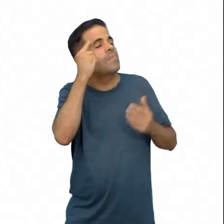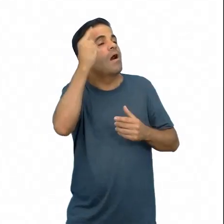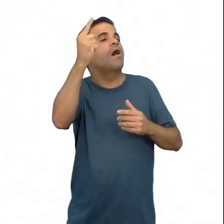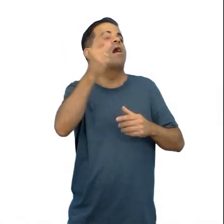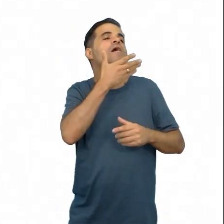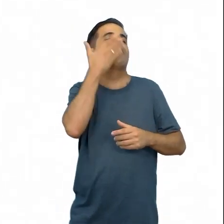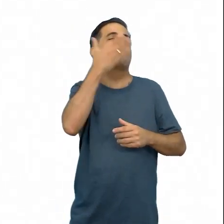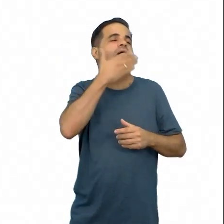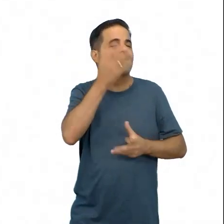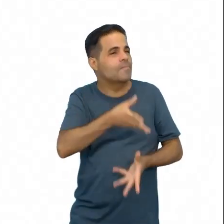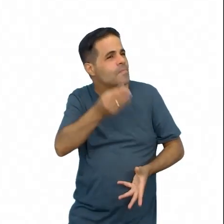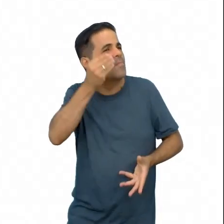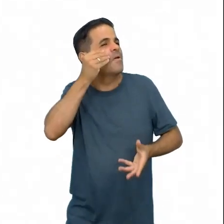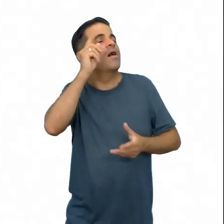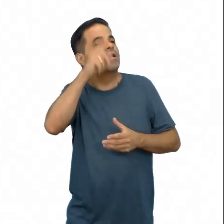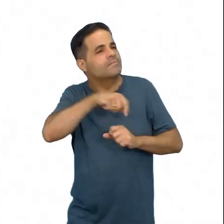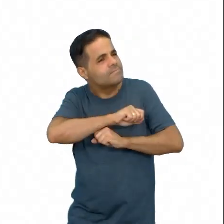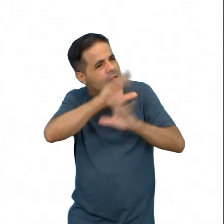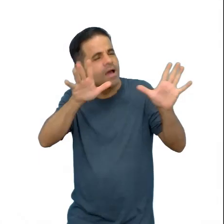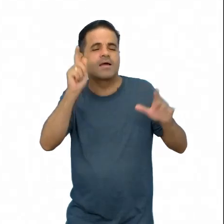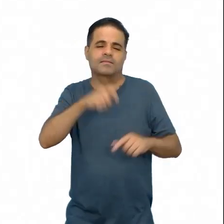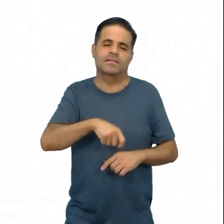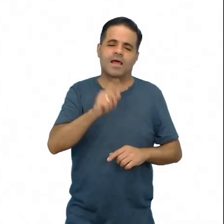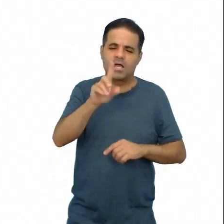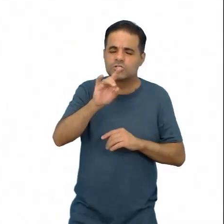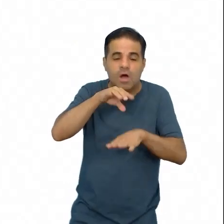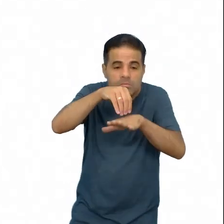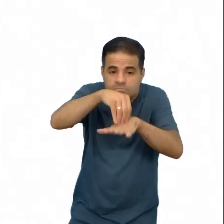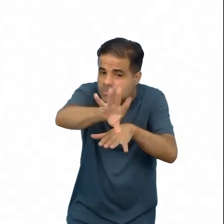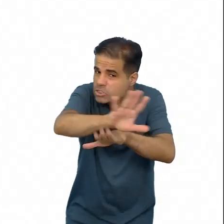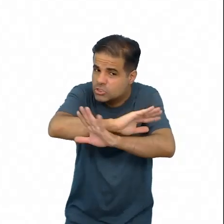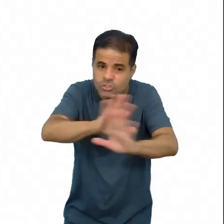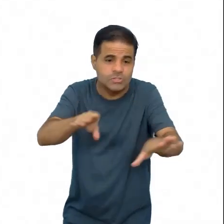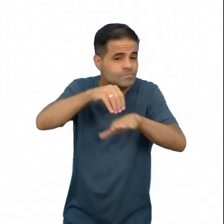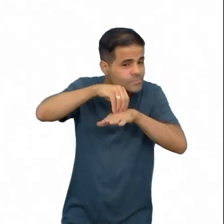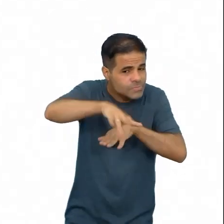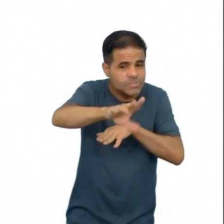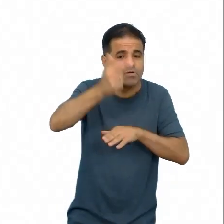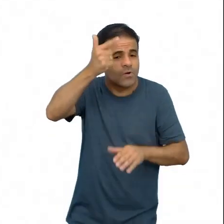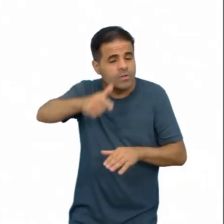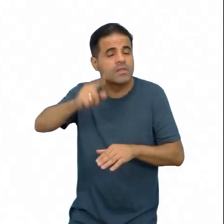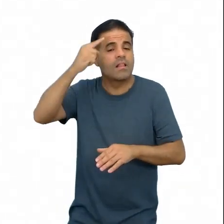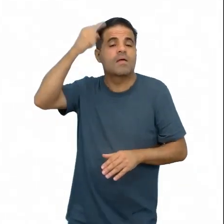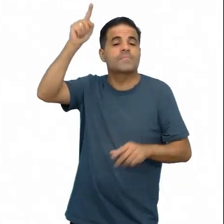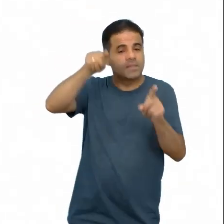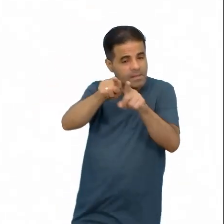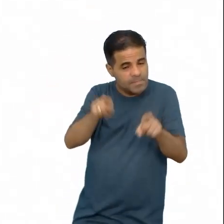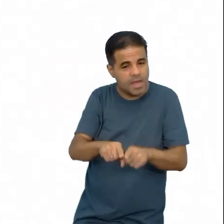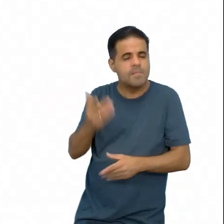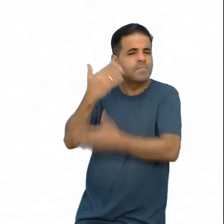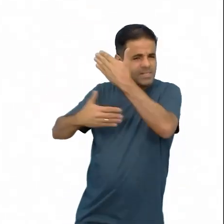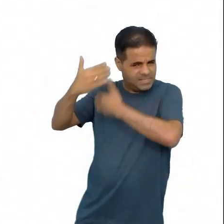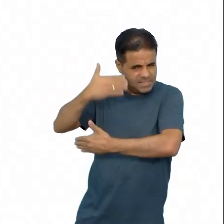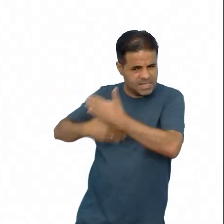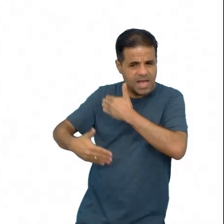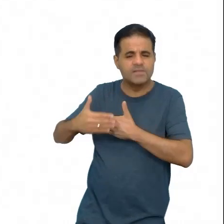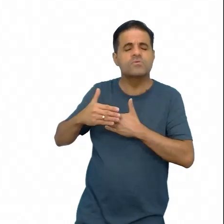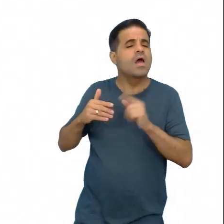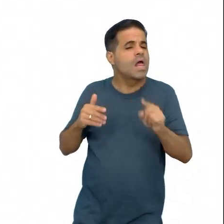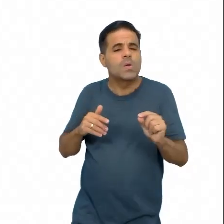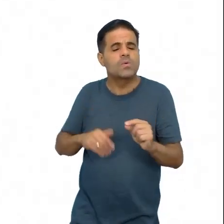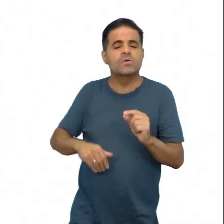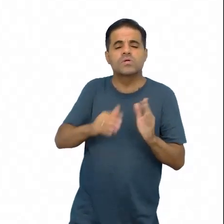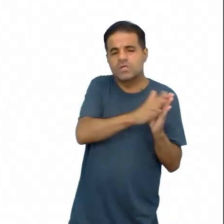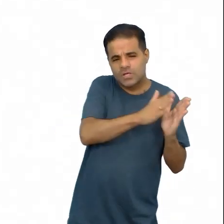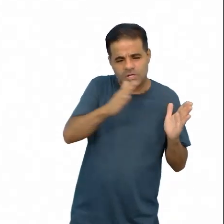mais fácil para ele observar por que acontece isso. Então, é só uma dica para vocês. E outra coisa, lembrando, há algum tempo atrás, essas